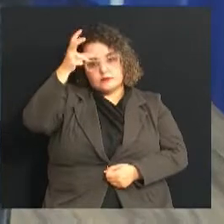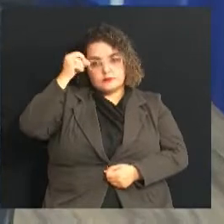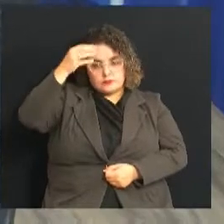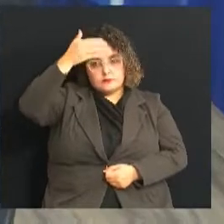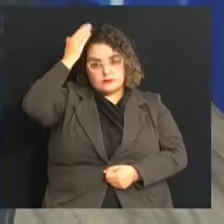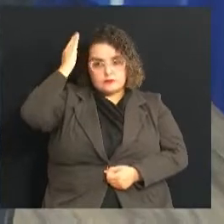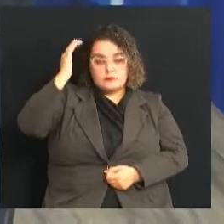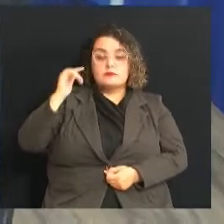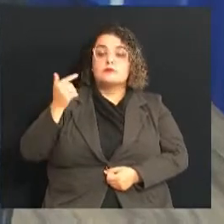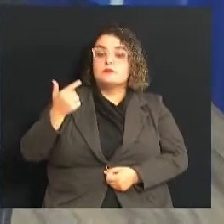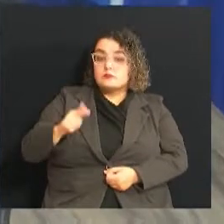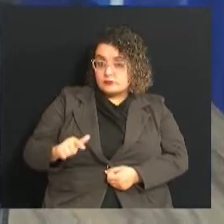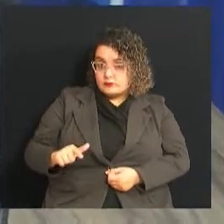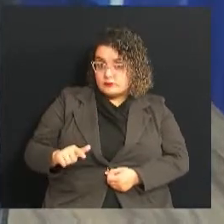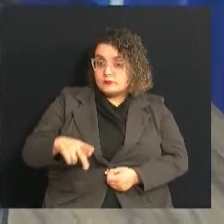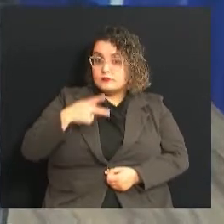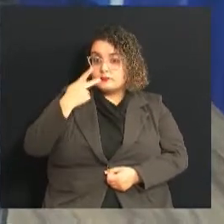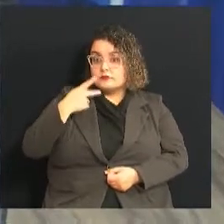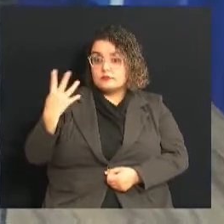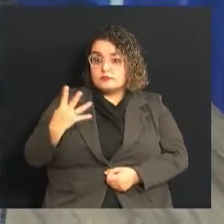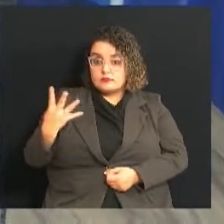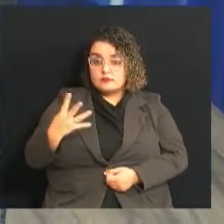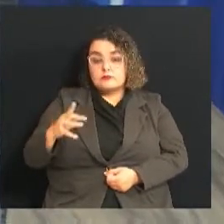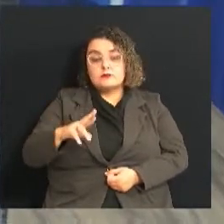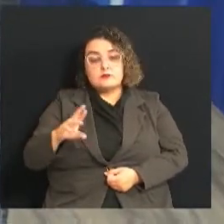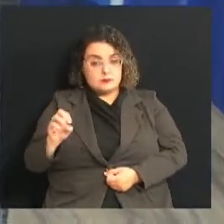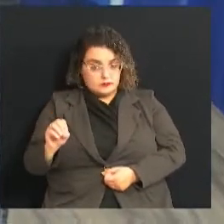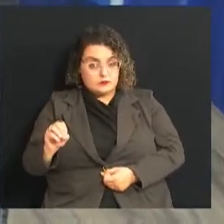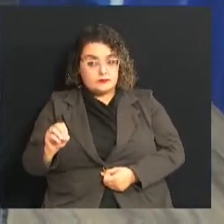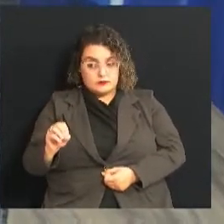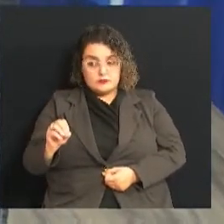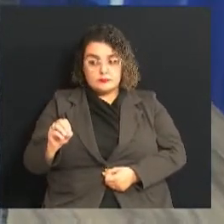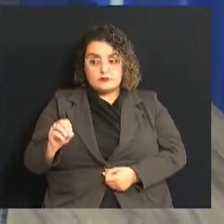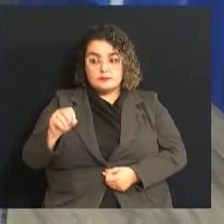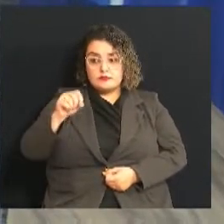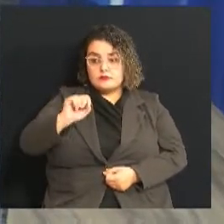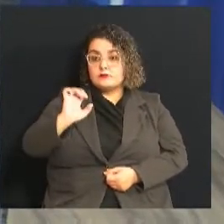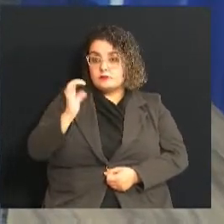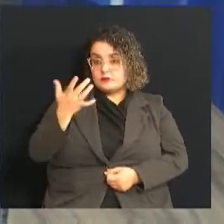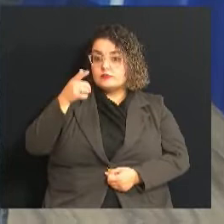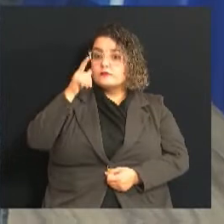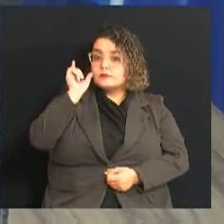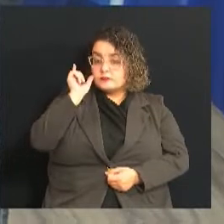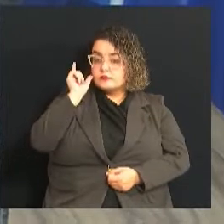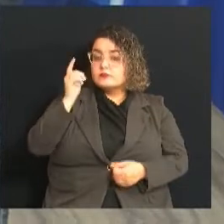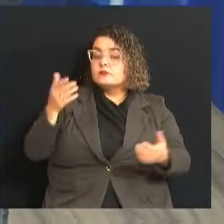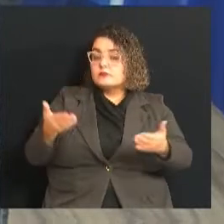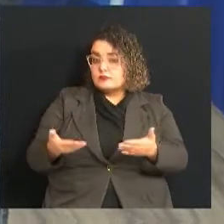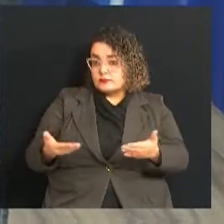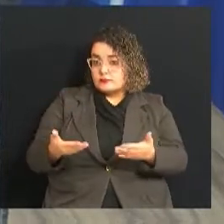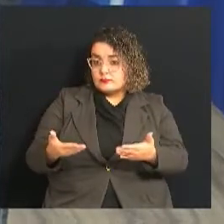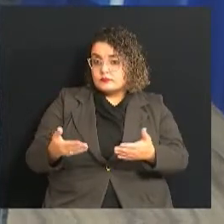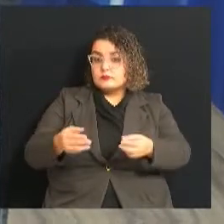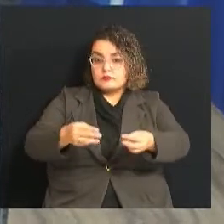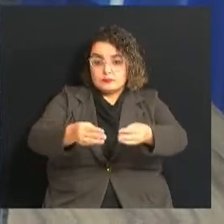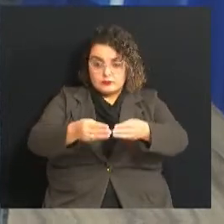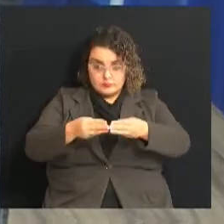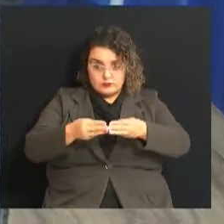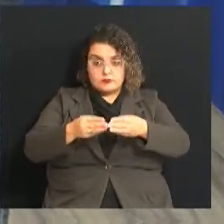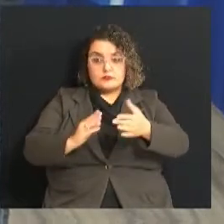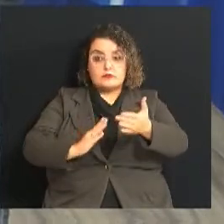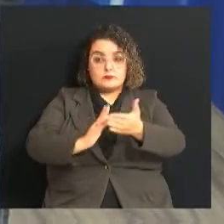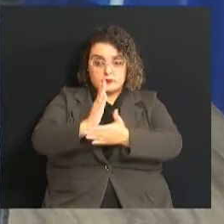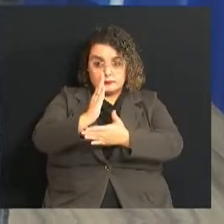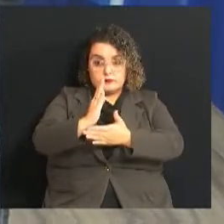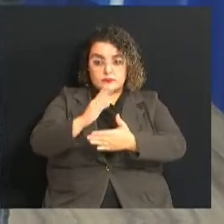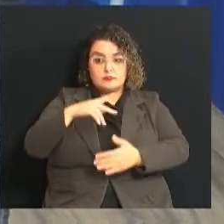gente continua repercutindo aqui a quarta reunião ordinária que aconteceu ontem, agora com uma moção que foi aprovada de